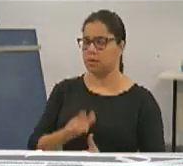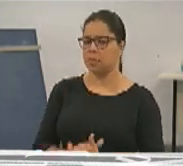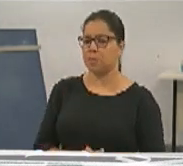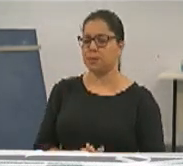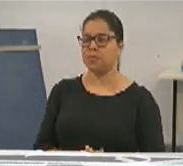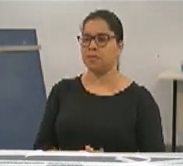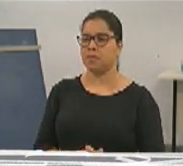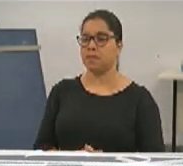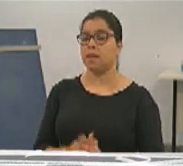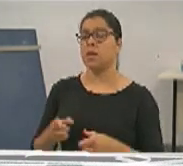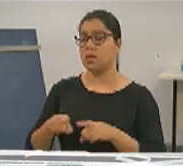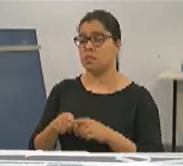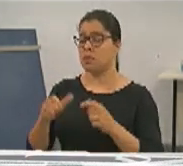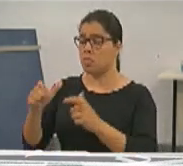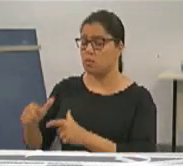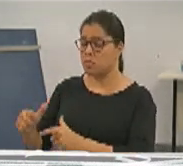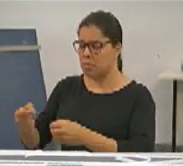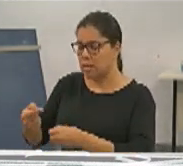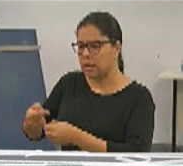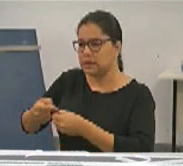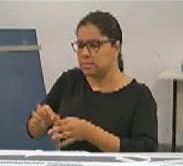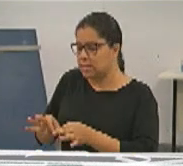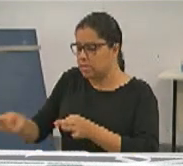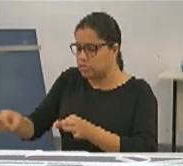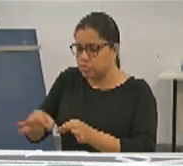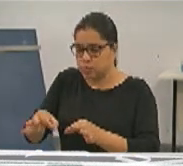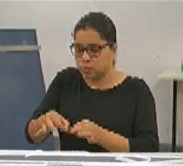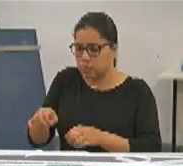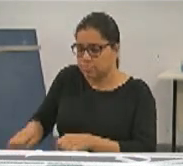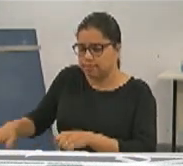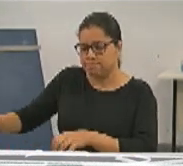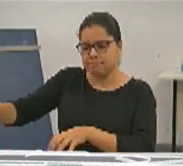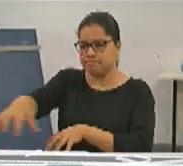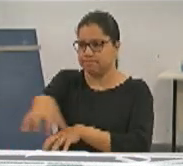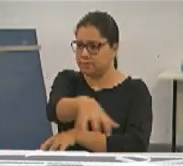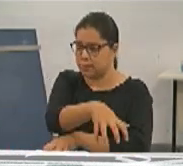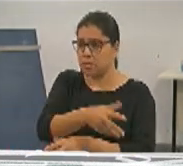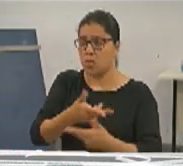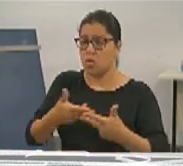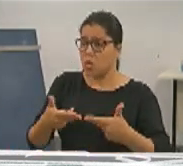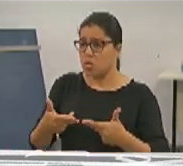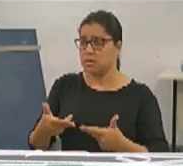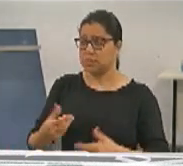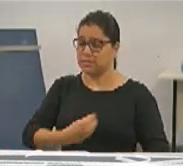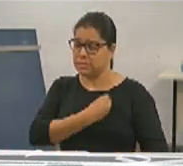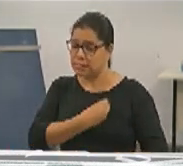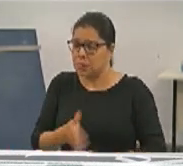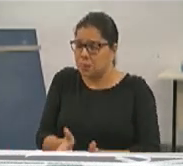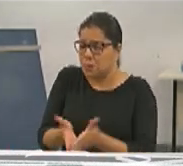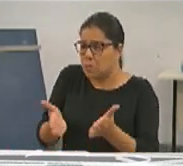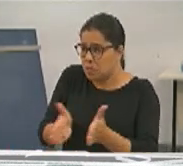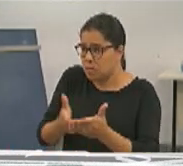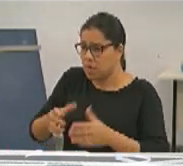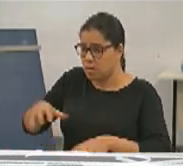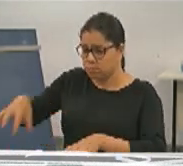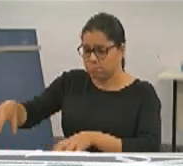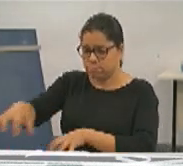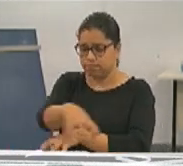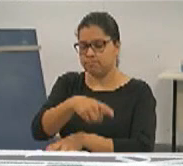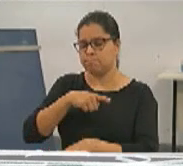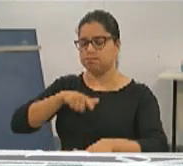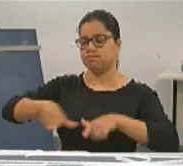para periferias existenciais, né? Para as populações em condições de vulnerabilidade.